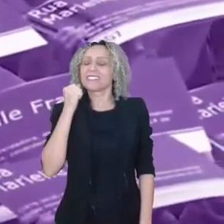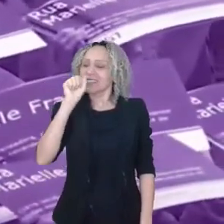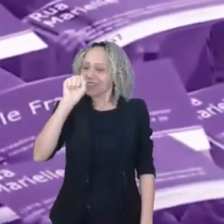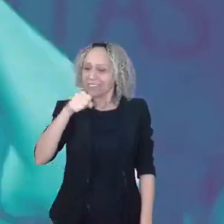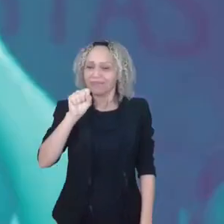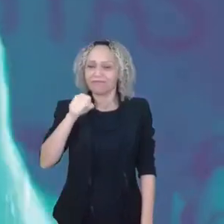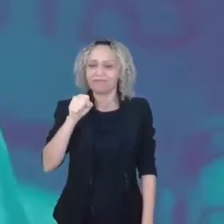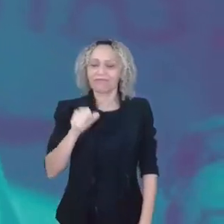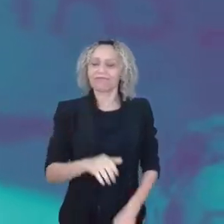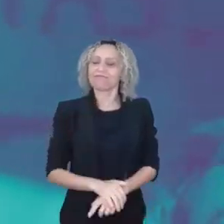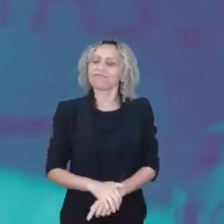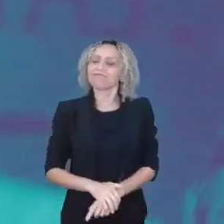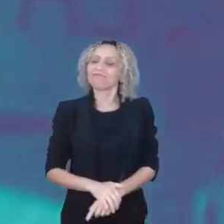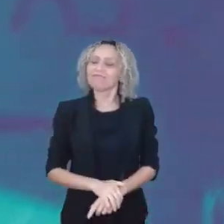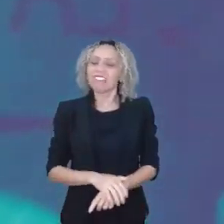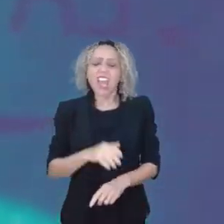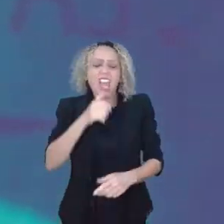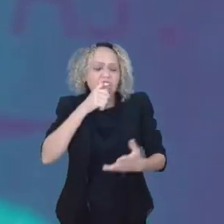acontecer.